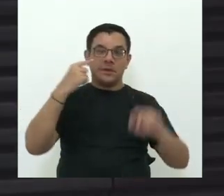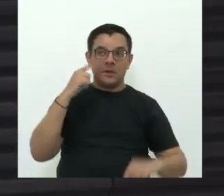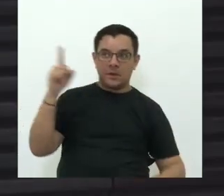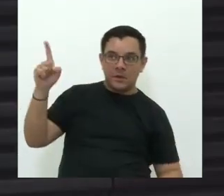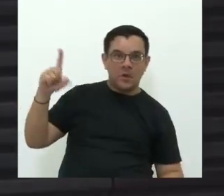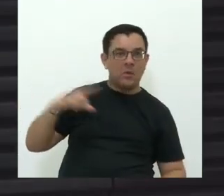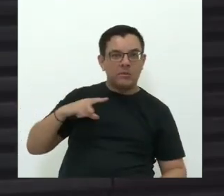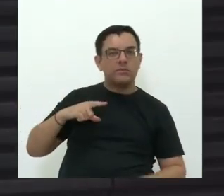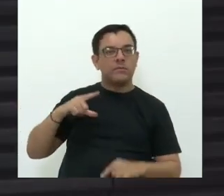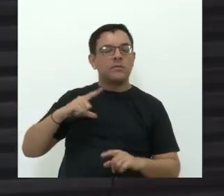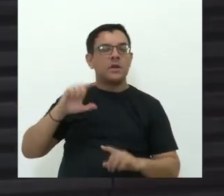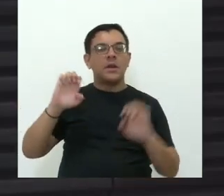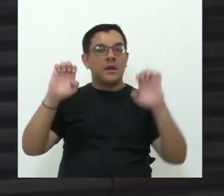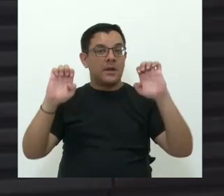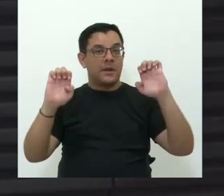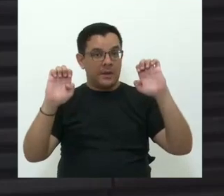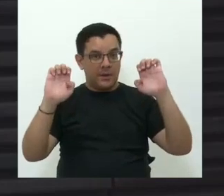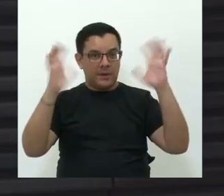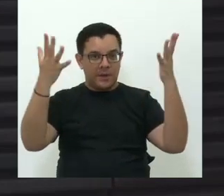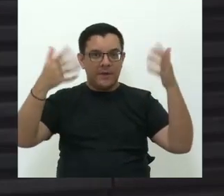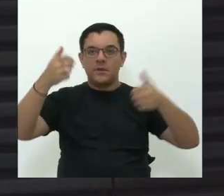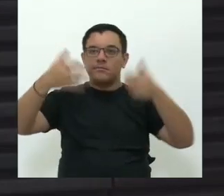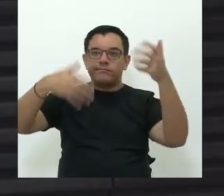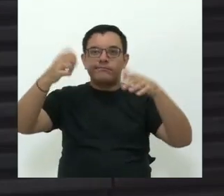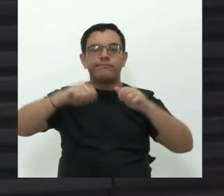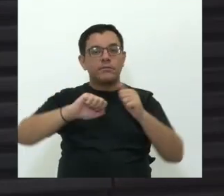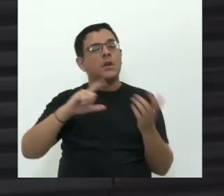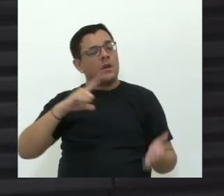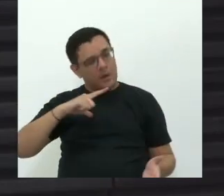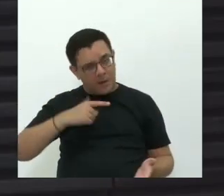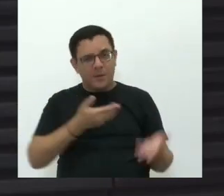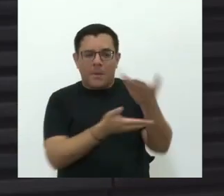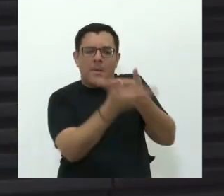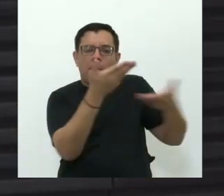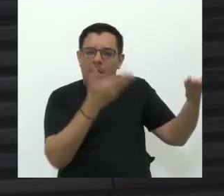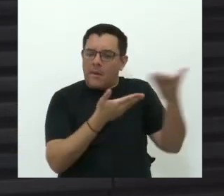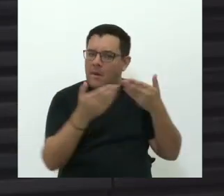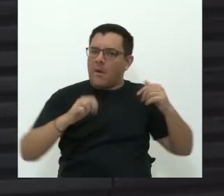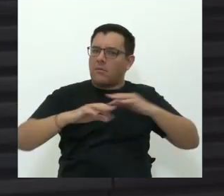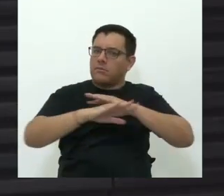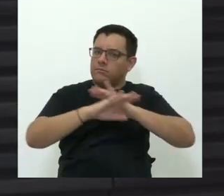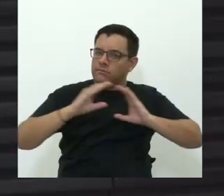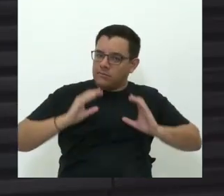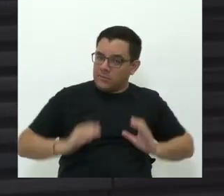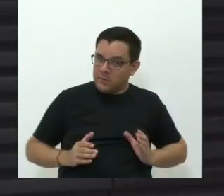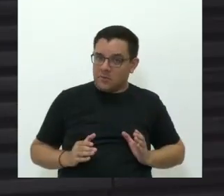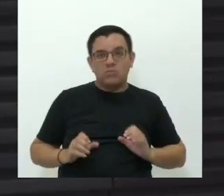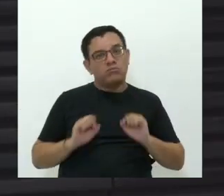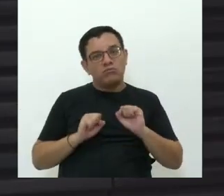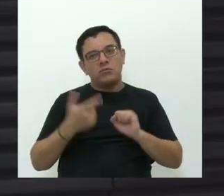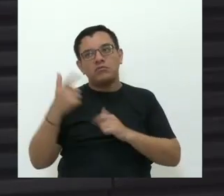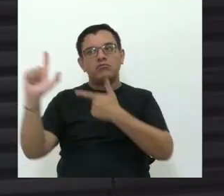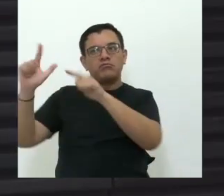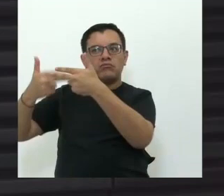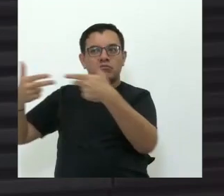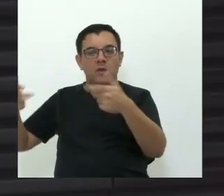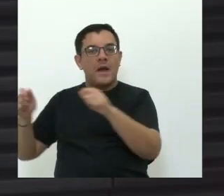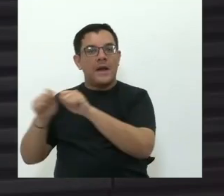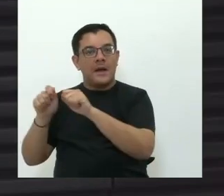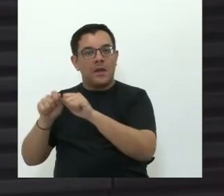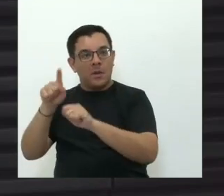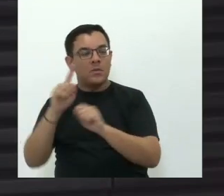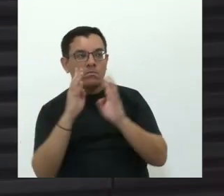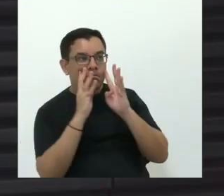transmitindo o nosso evento já é uma forma de participação cidadã porque vocês podem estar fazendo outras coisas mas estarem